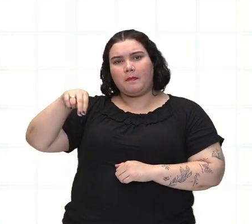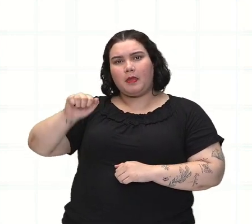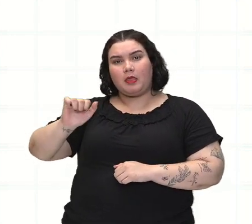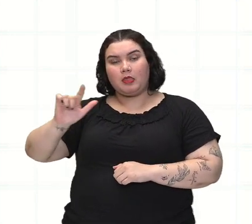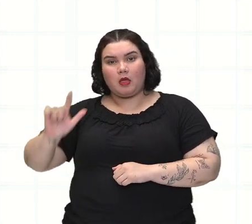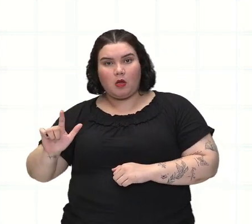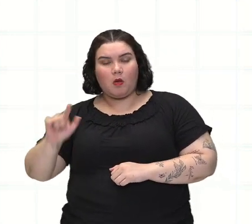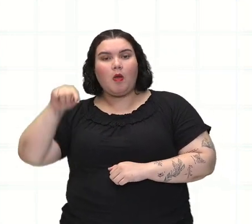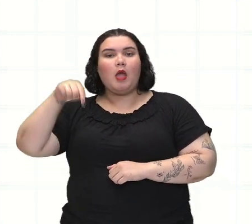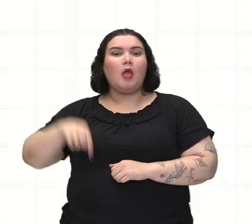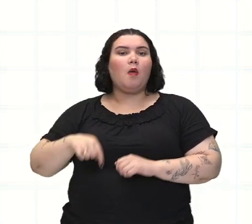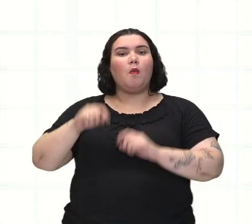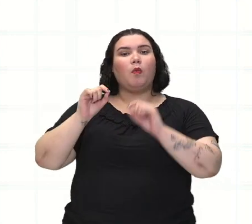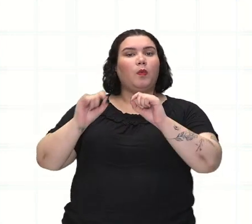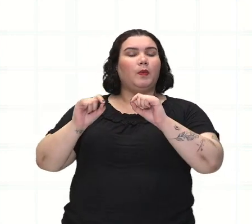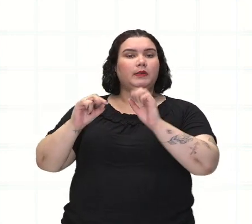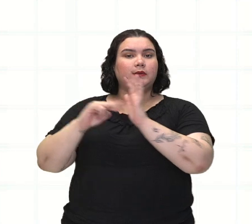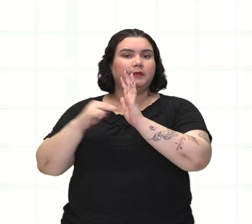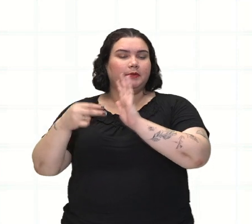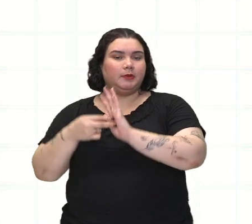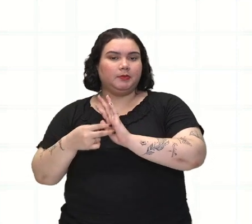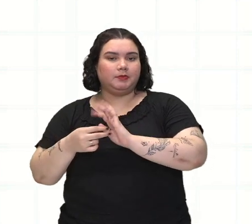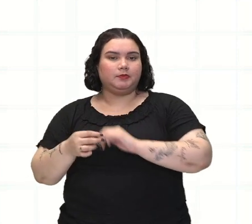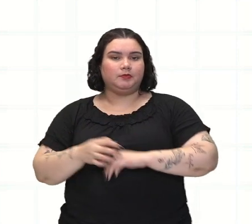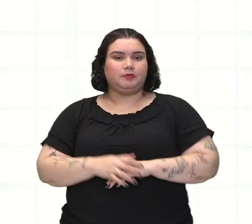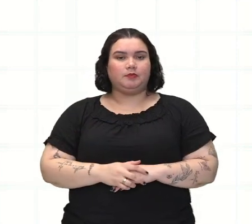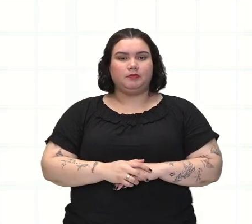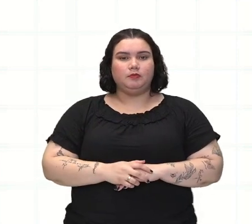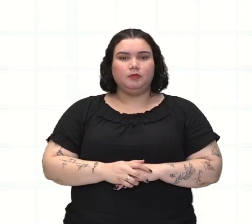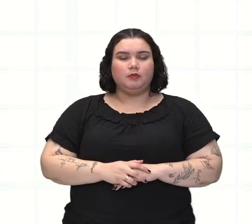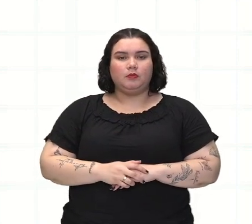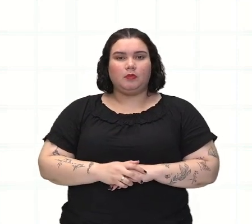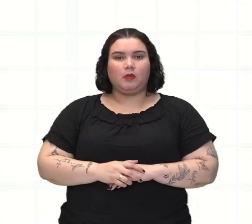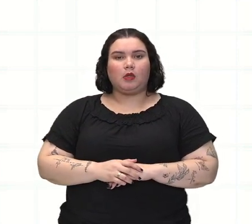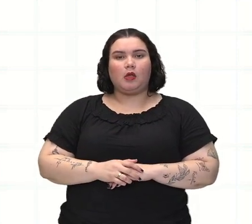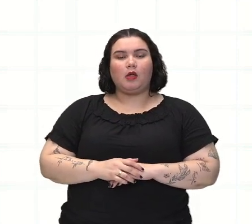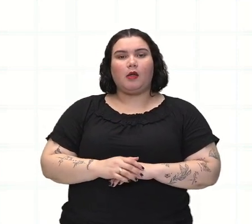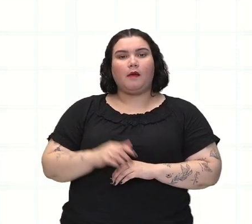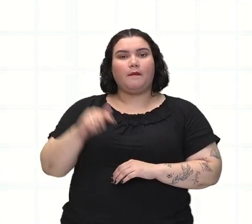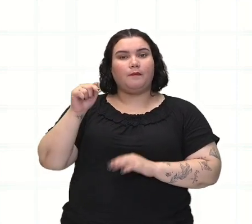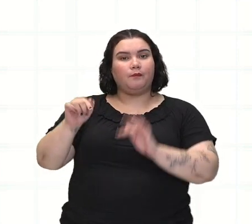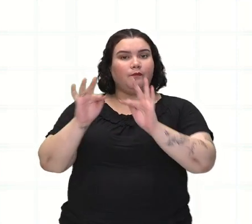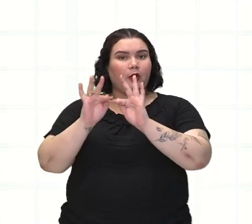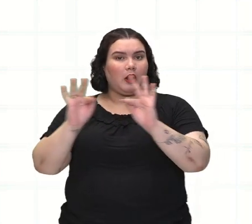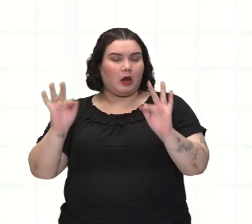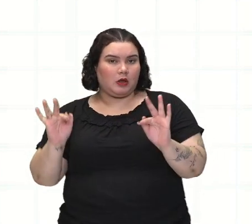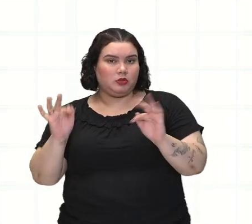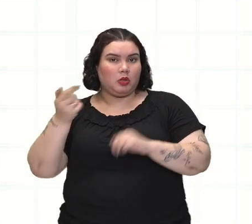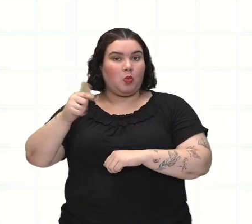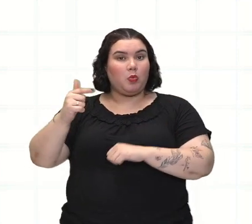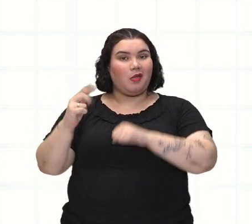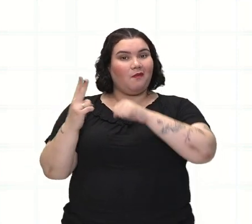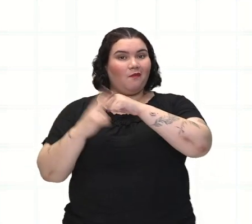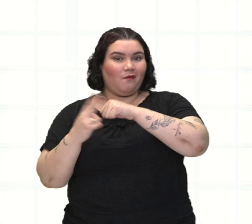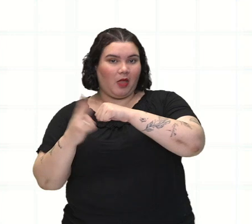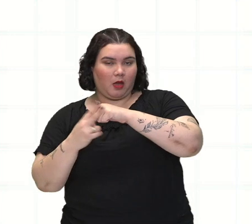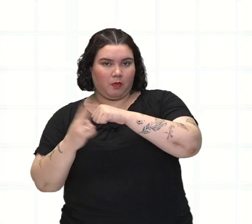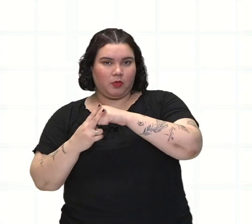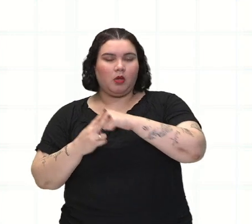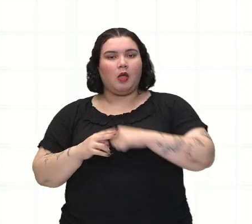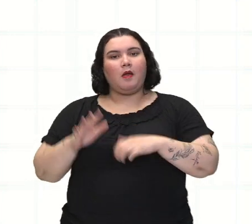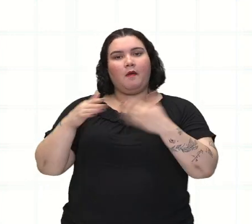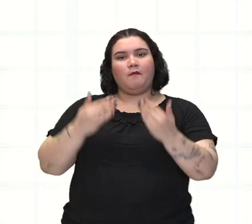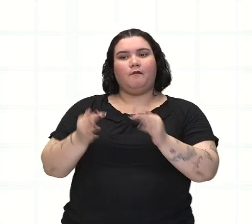uma comunicação, certo? Mas ela não apresenta verbo. Então, ela é uma